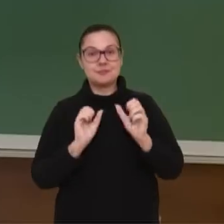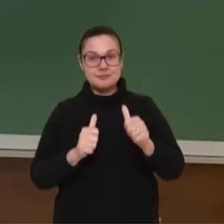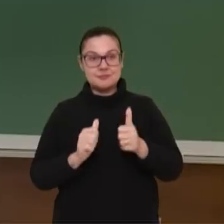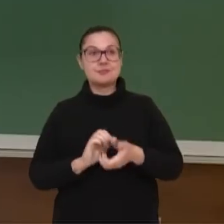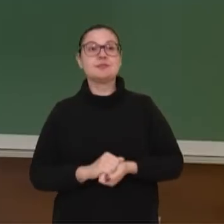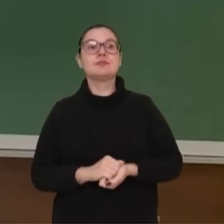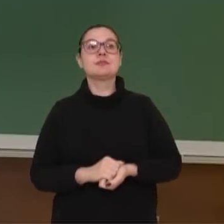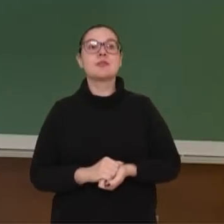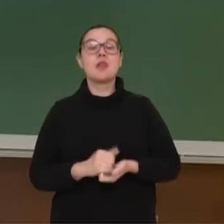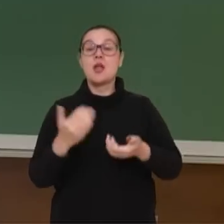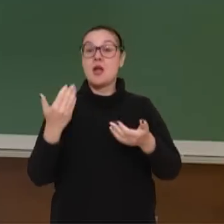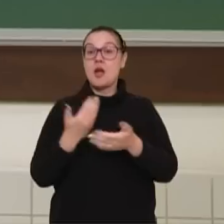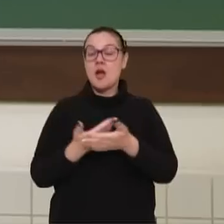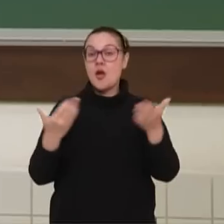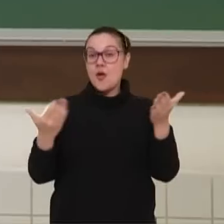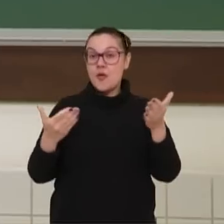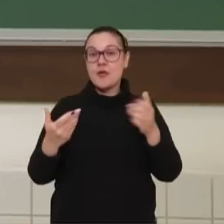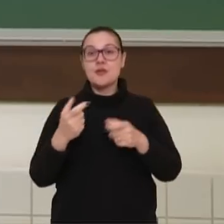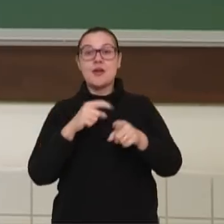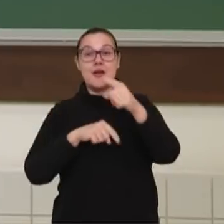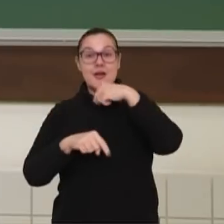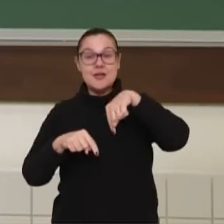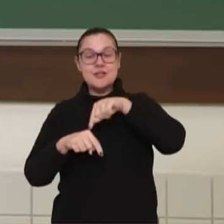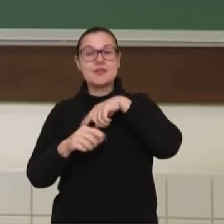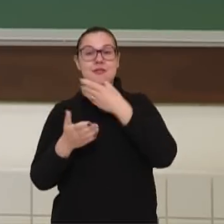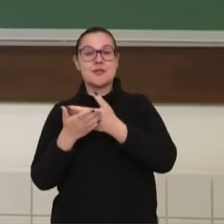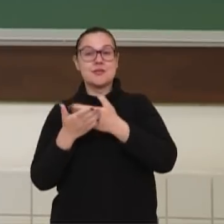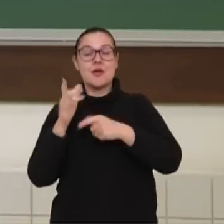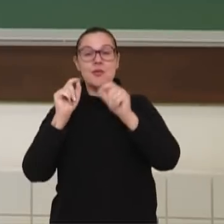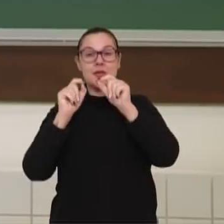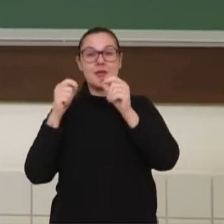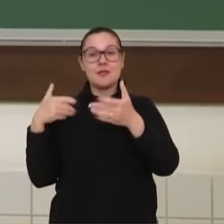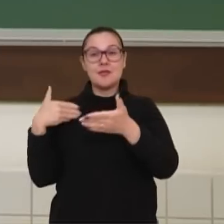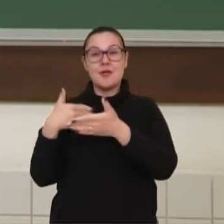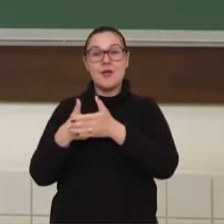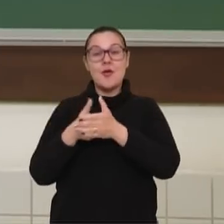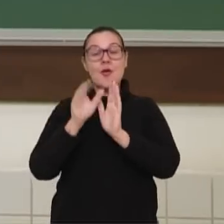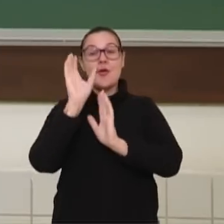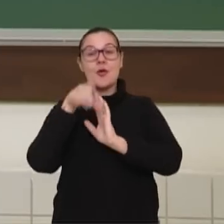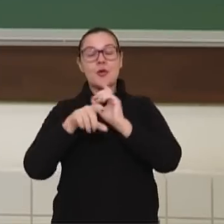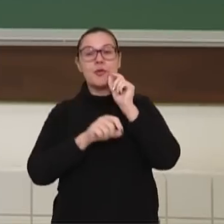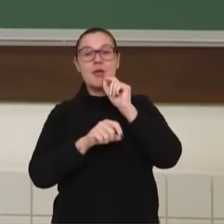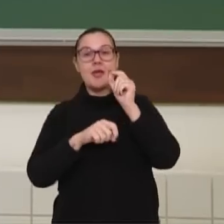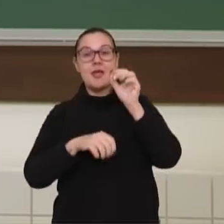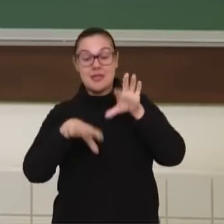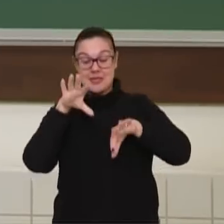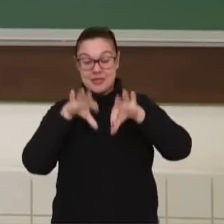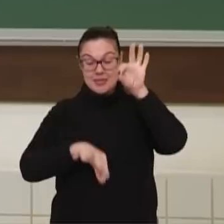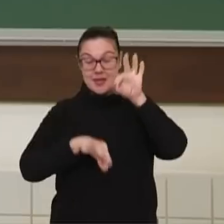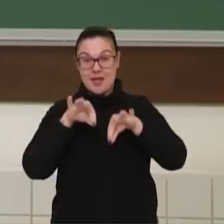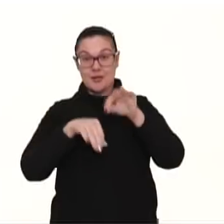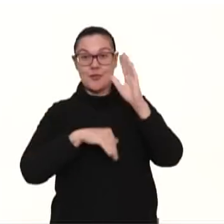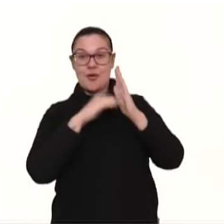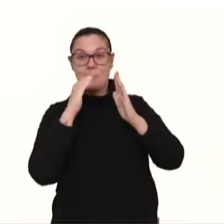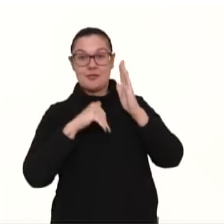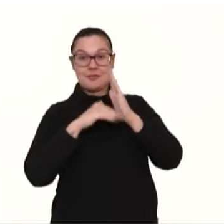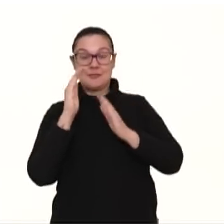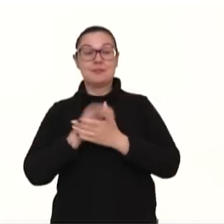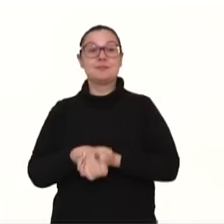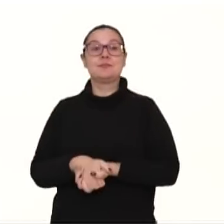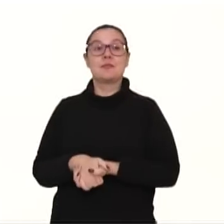ok? E na aula de hoje, nós vamos retomar os conteúdos sobre o teatro lambe-lambe,